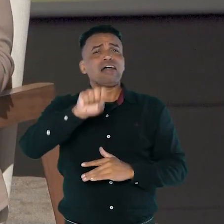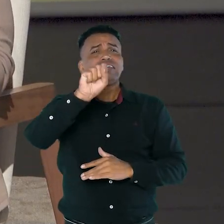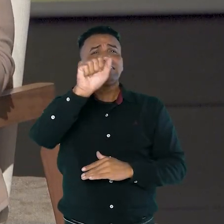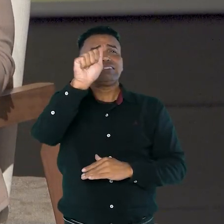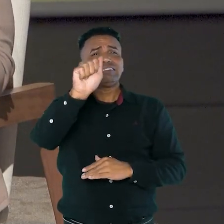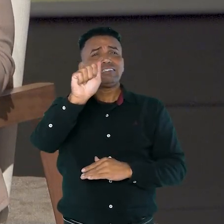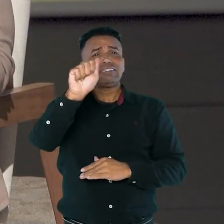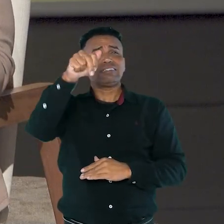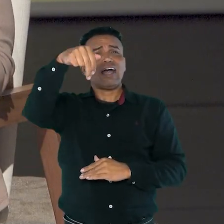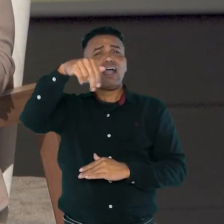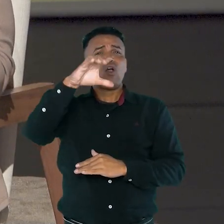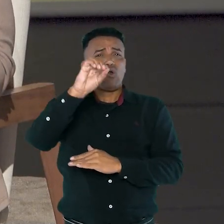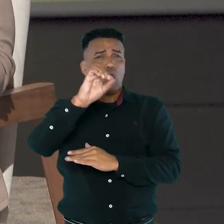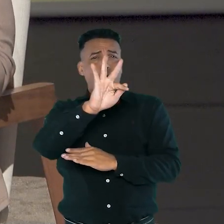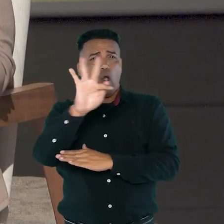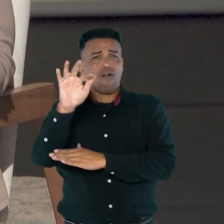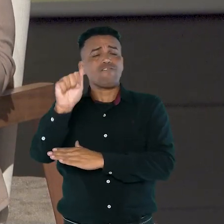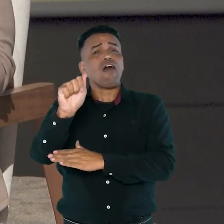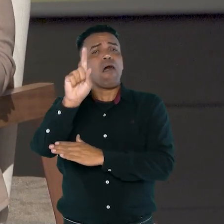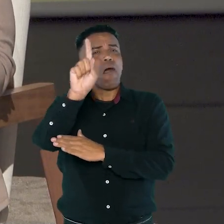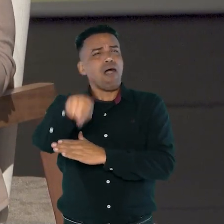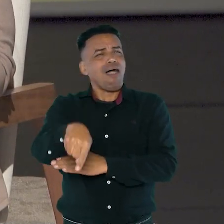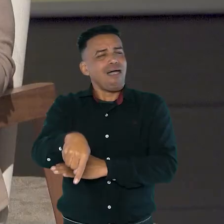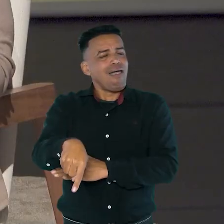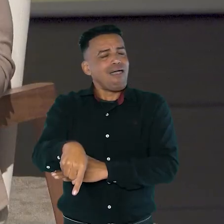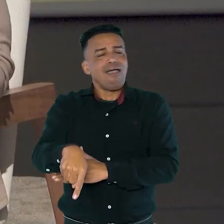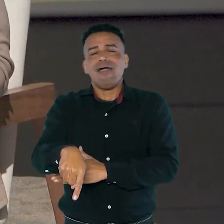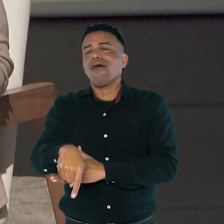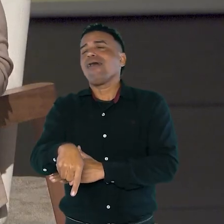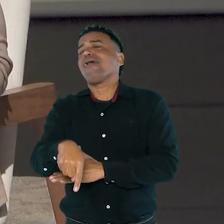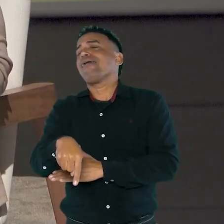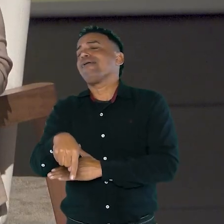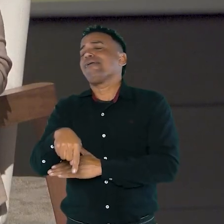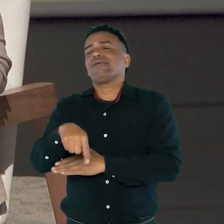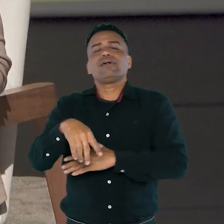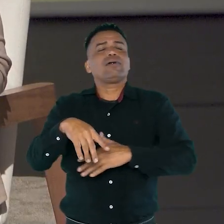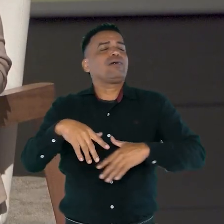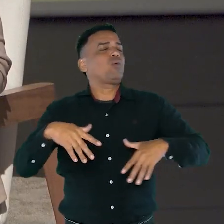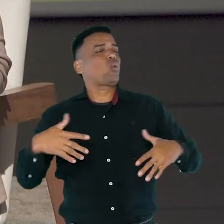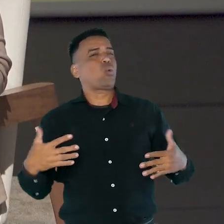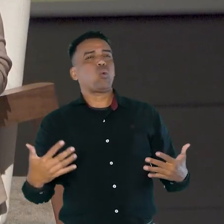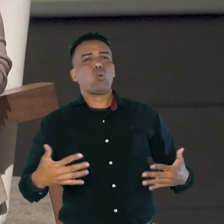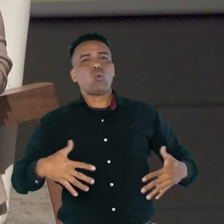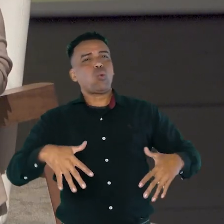Ai, ai, ai. Oh,